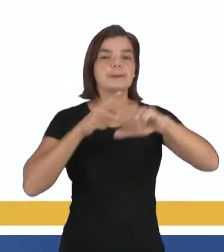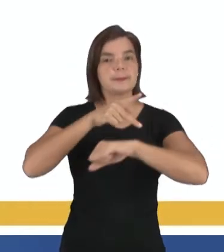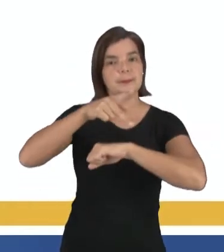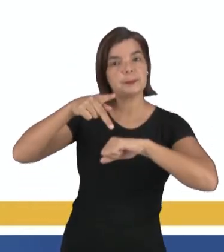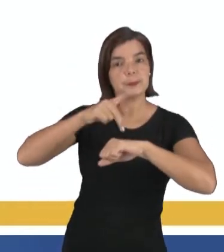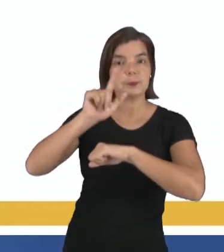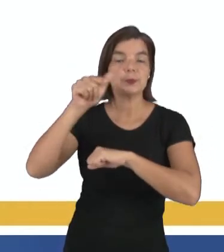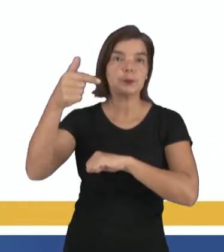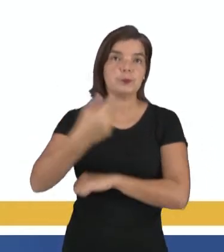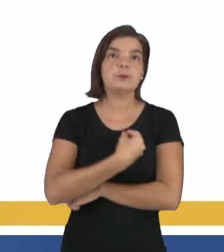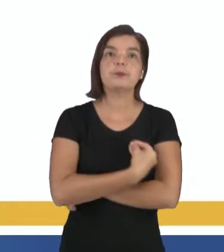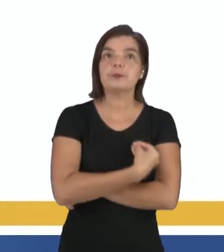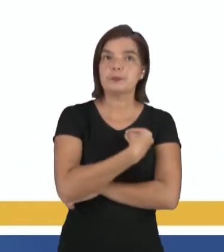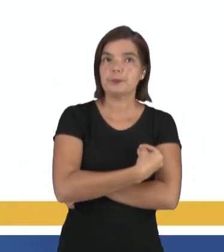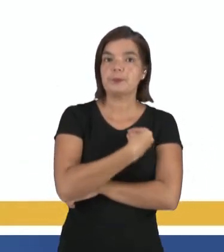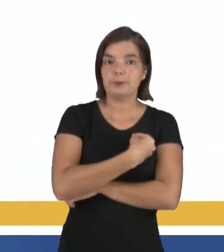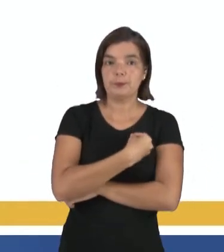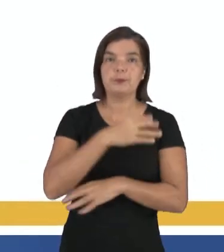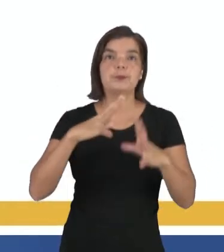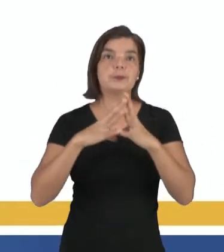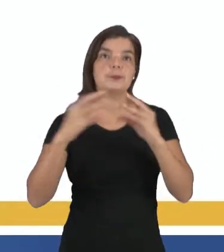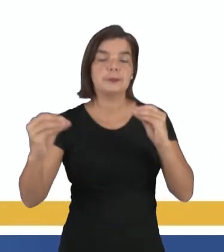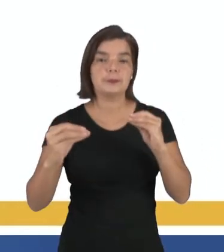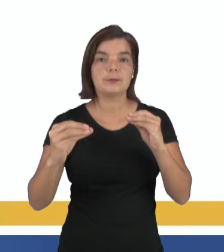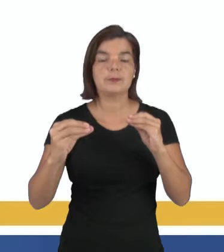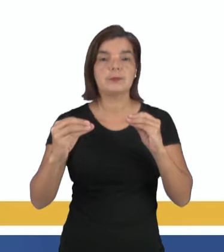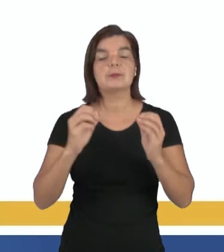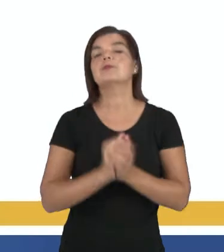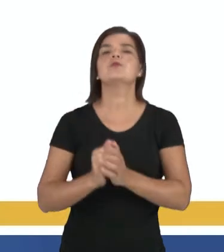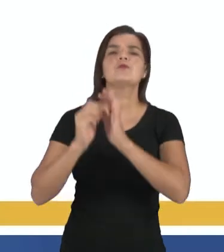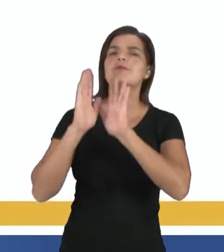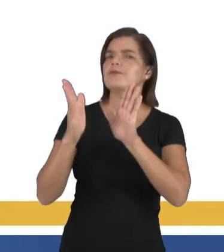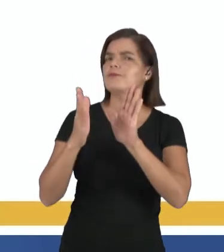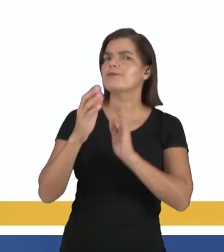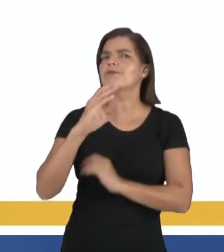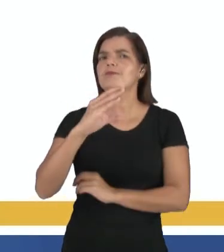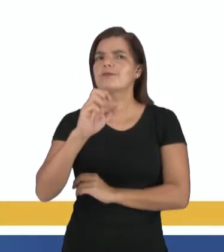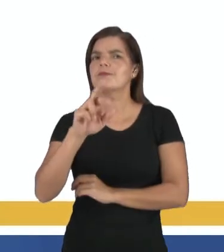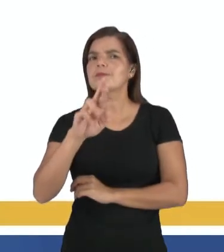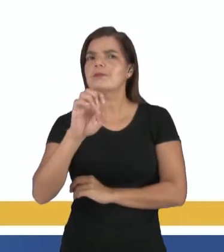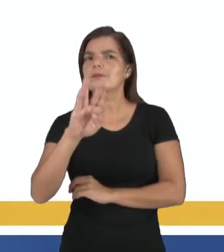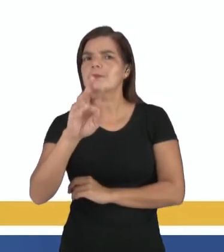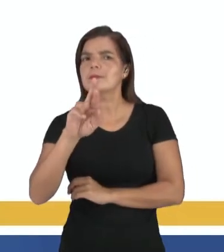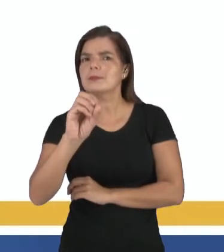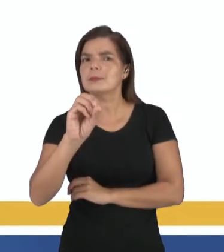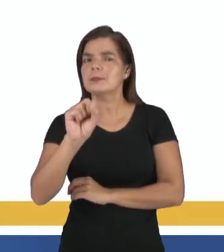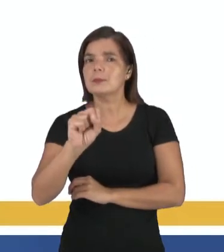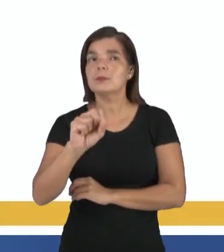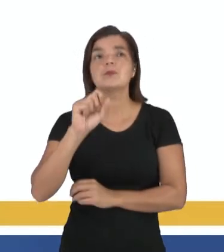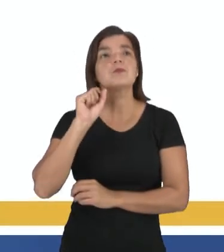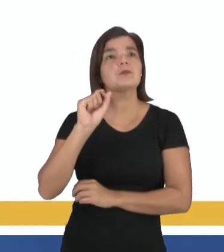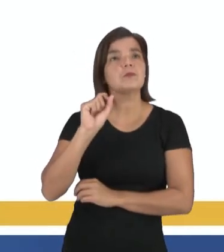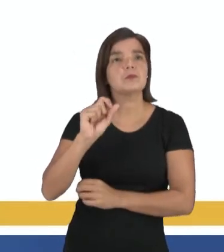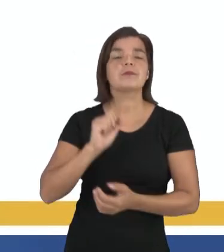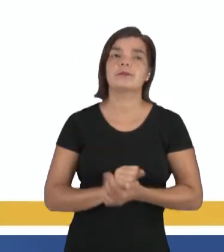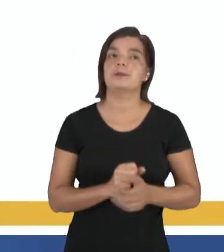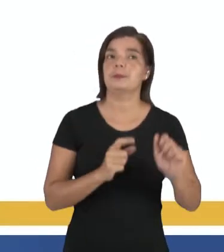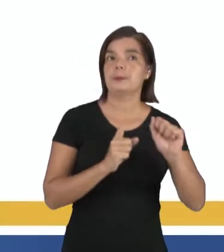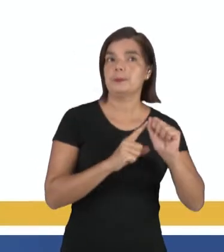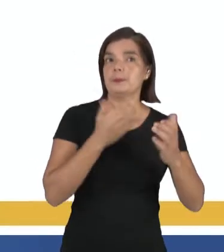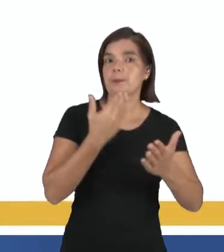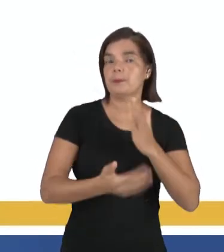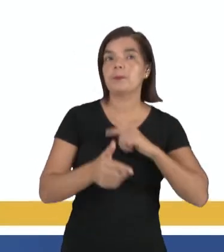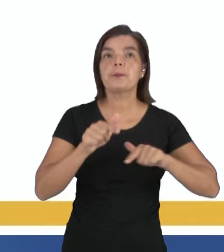migrações internacionais existentes é a chamada fuga de cérebros, que consiste na perda